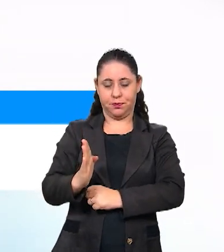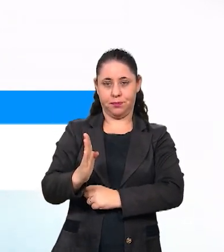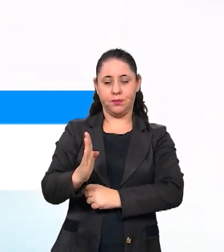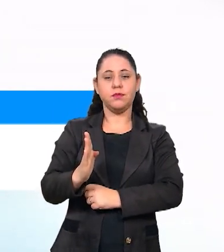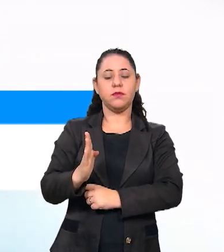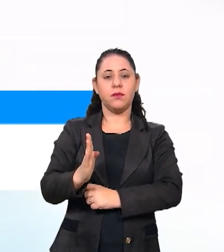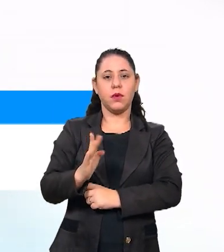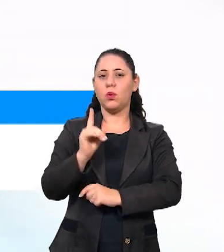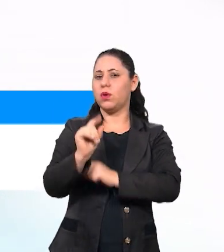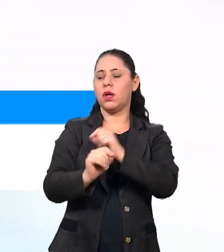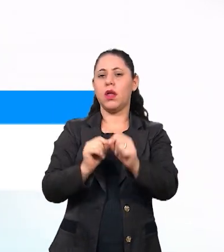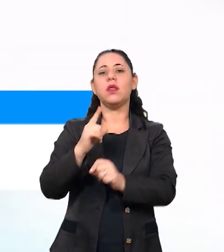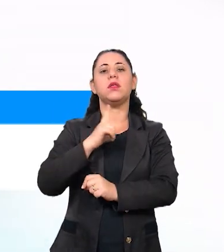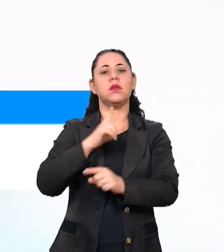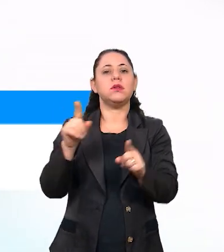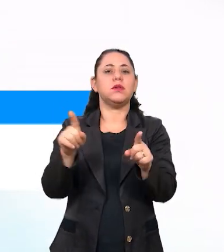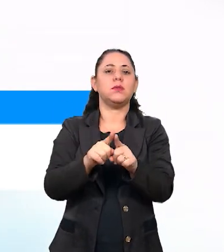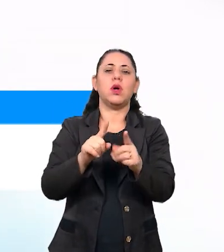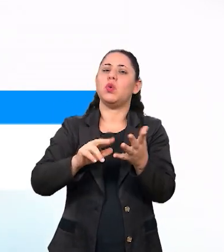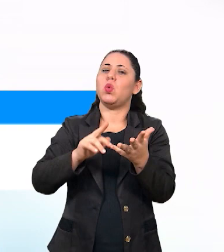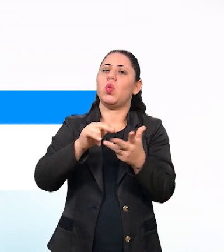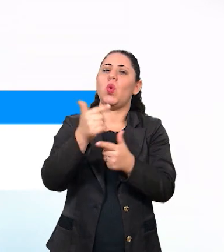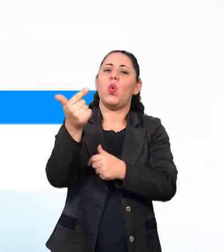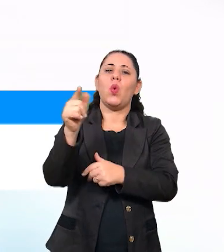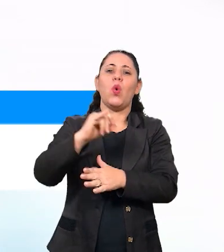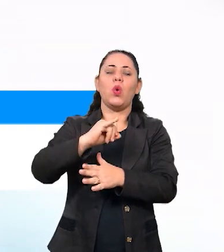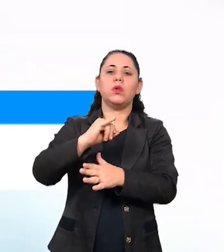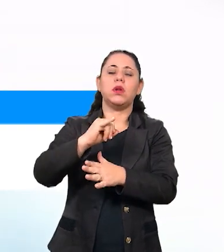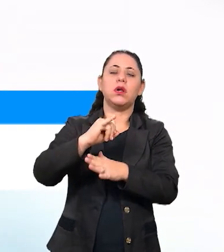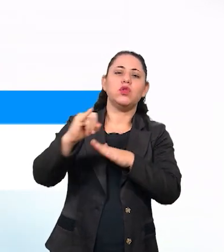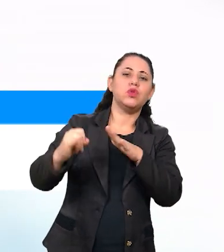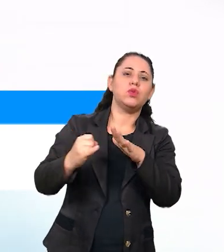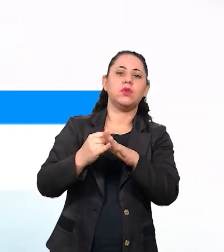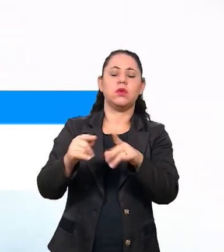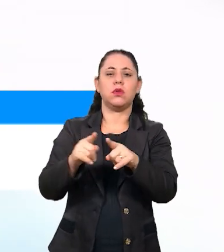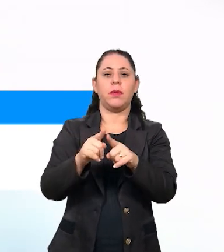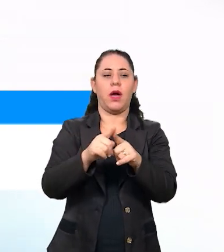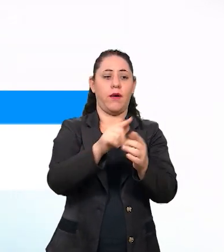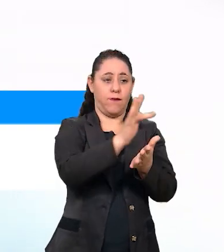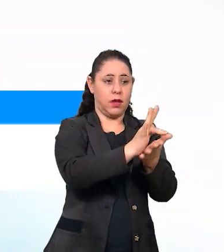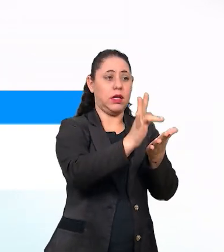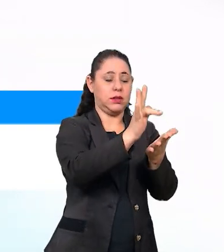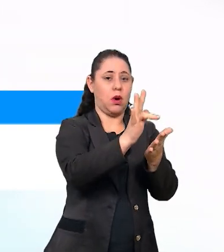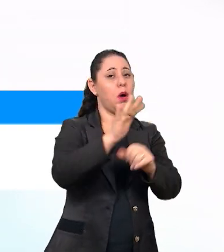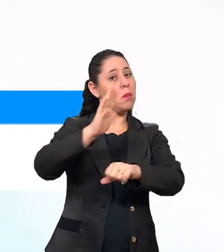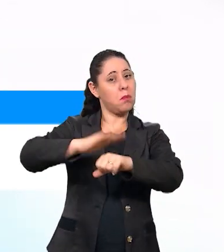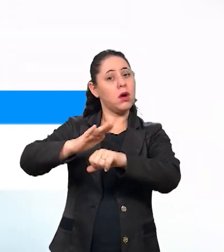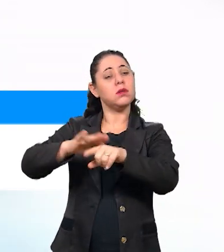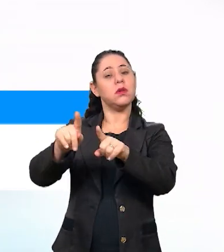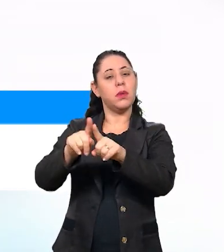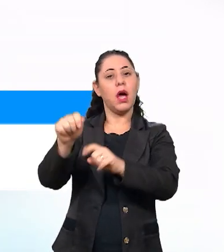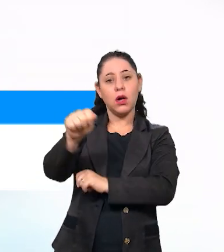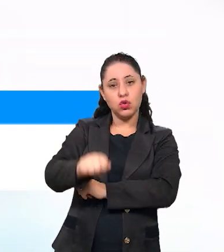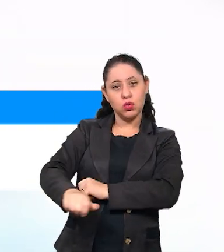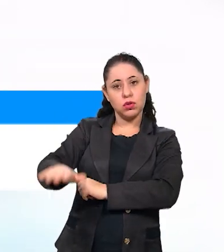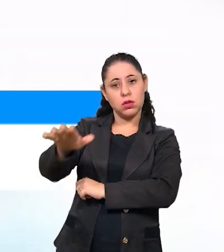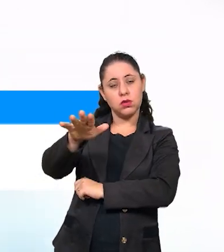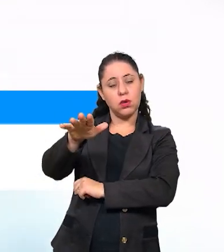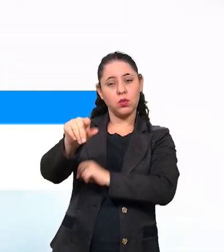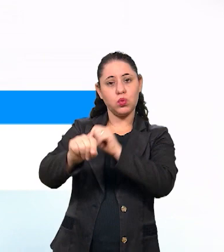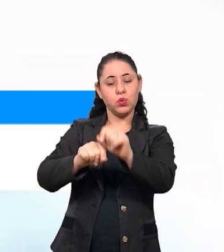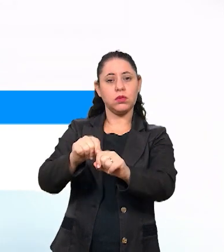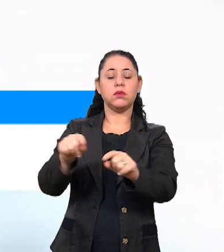cultos afro-brasileiros. Ou seja, eles têm também outras organizações, além da federação,